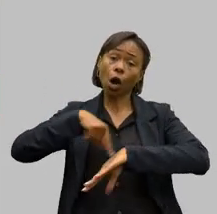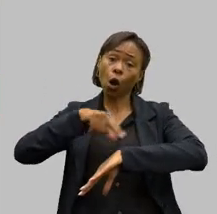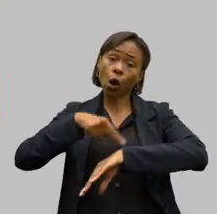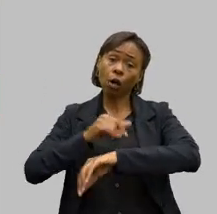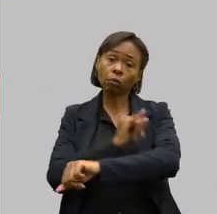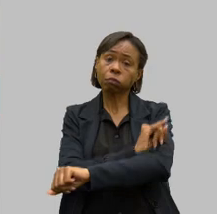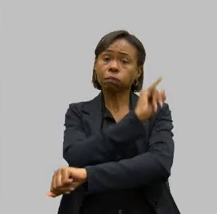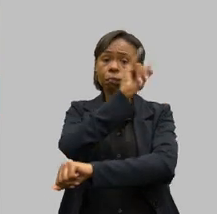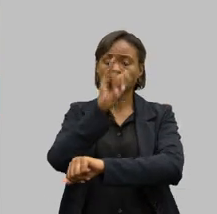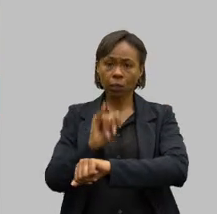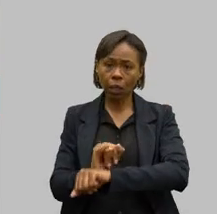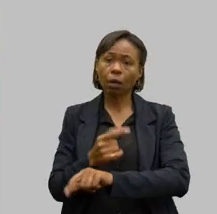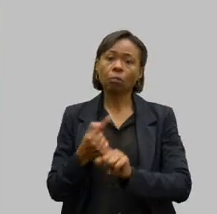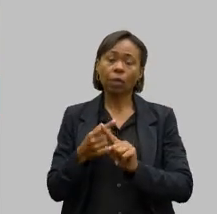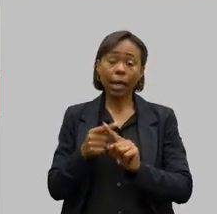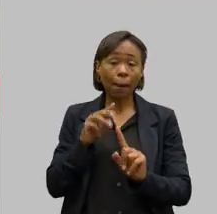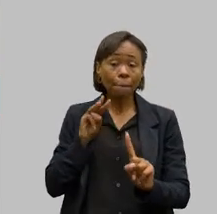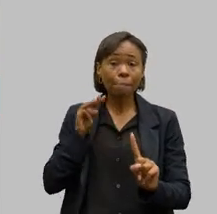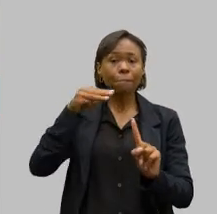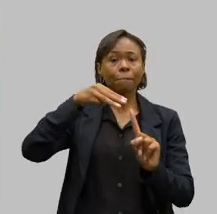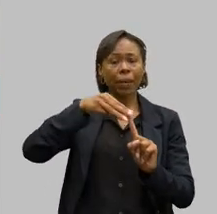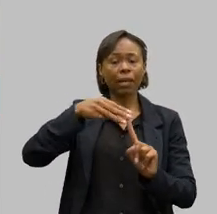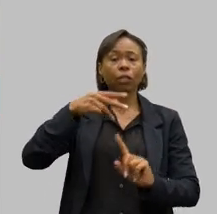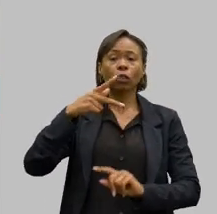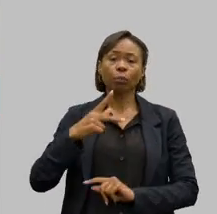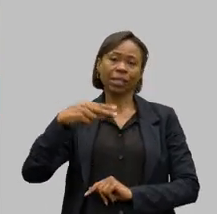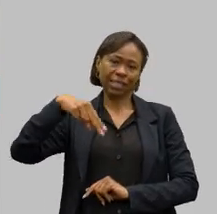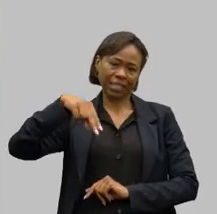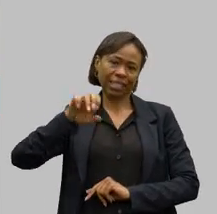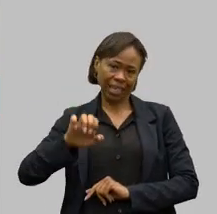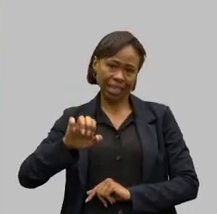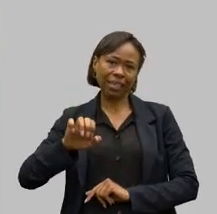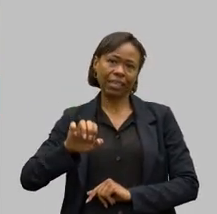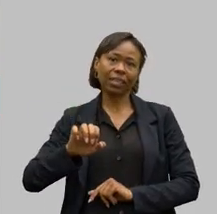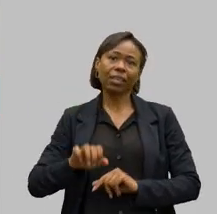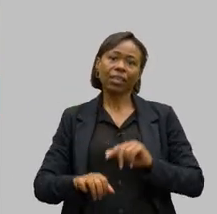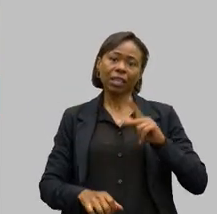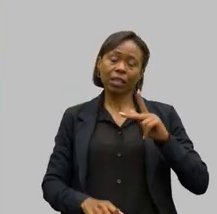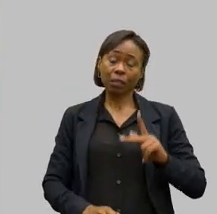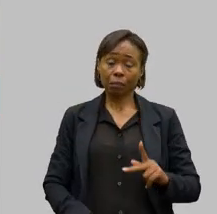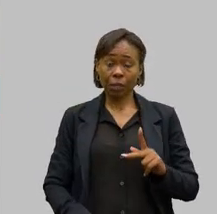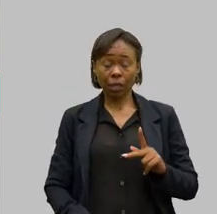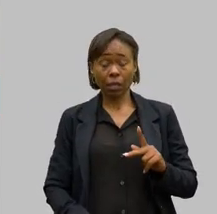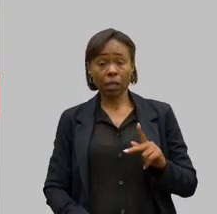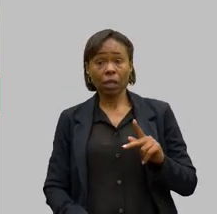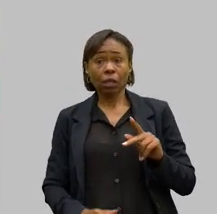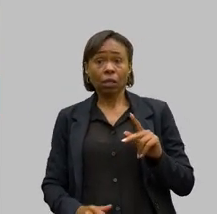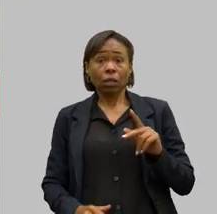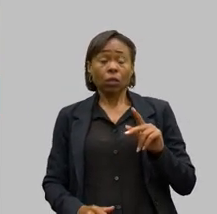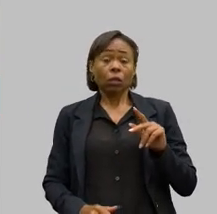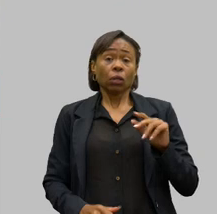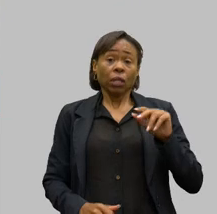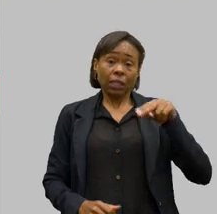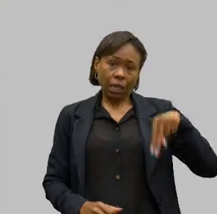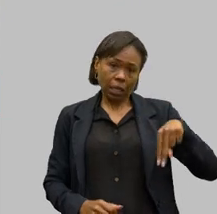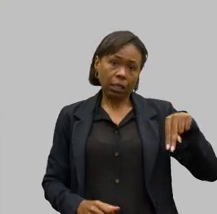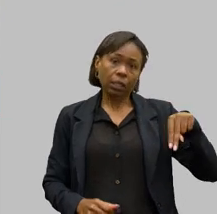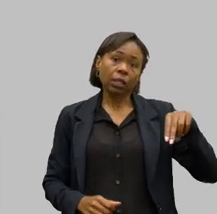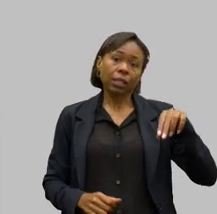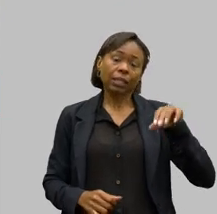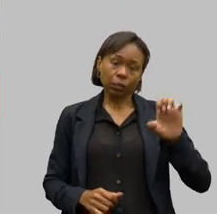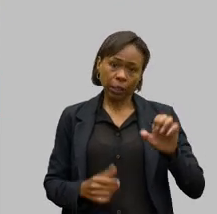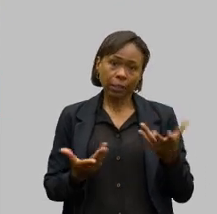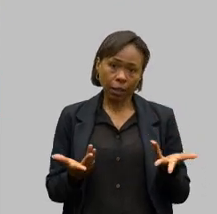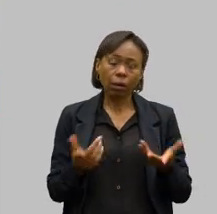do Plano Estadual de Educação e do Plano Nacional de Educação também. Então, nos exige esse esforço e um esforço que, às